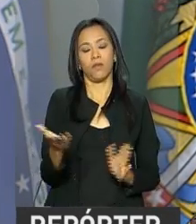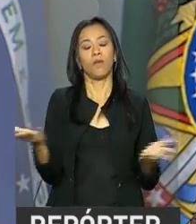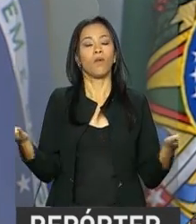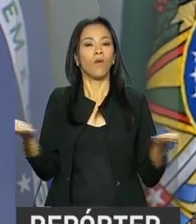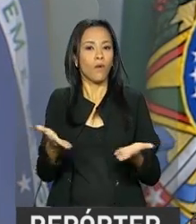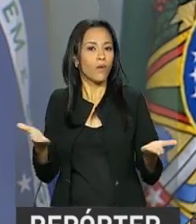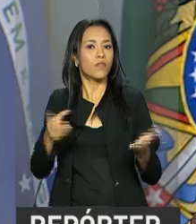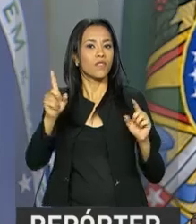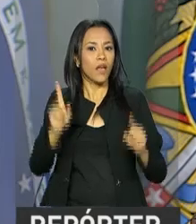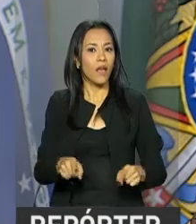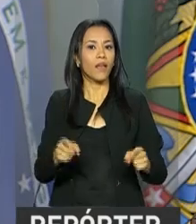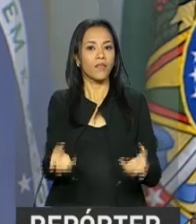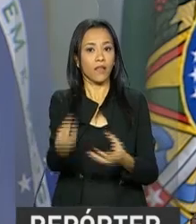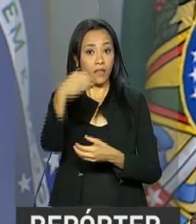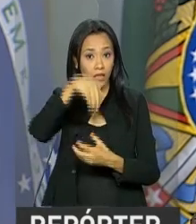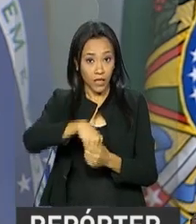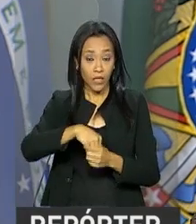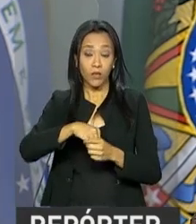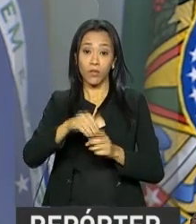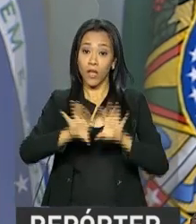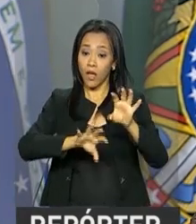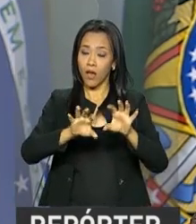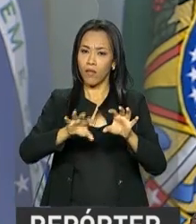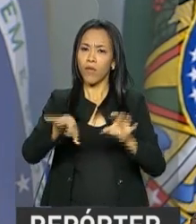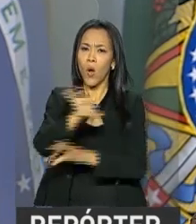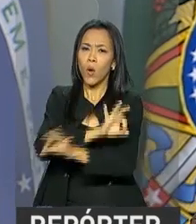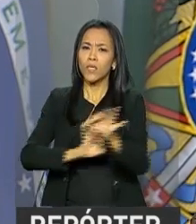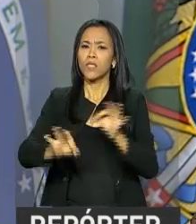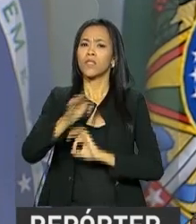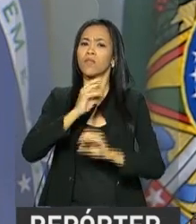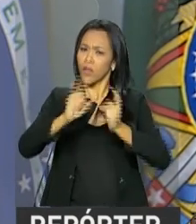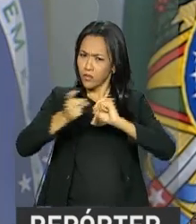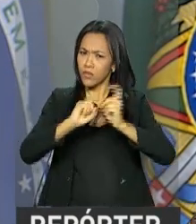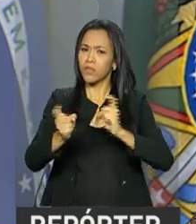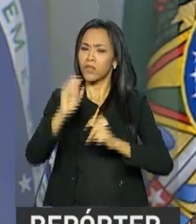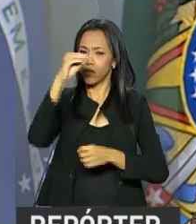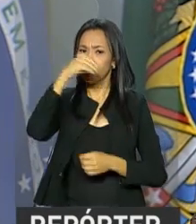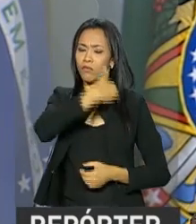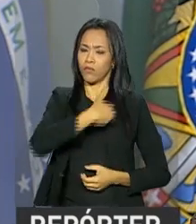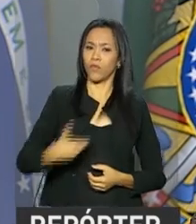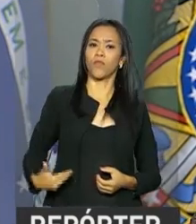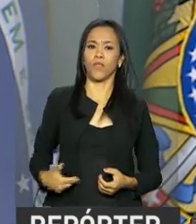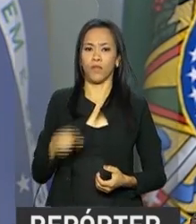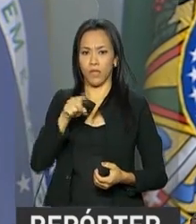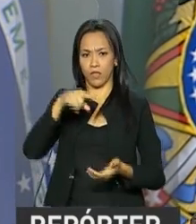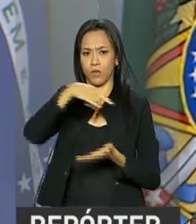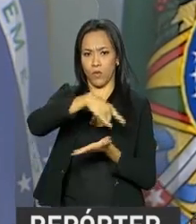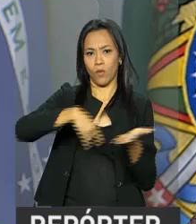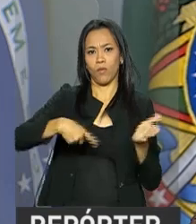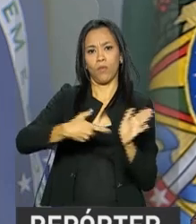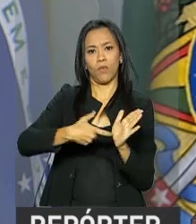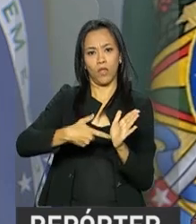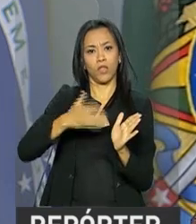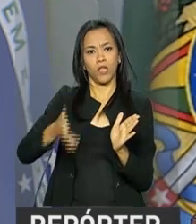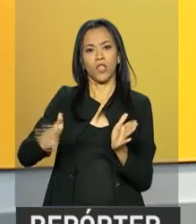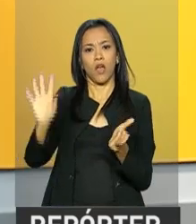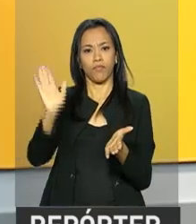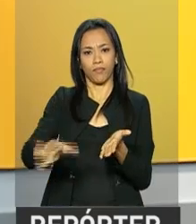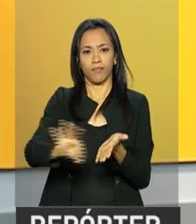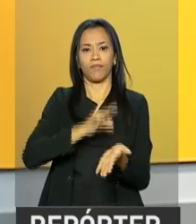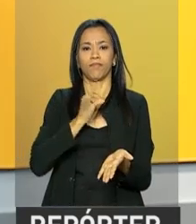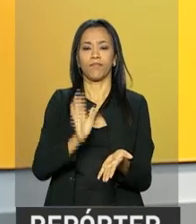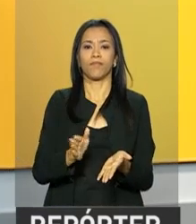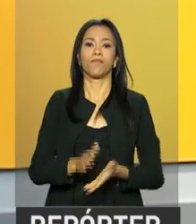parte da estrutura do estado brasileiro este tratado este acordo que nós acabamos eh de assinar